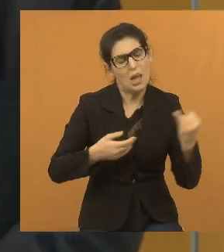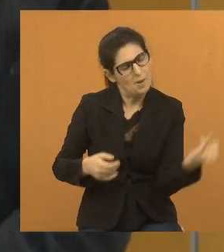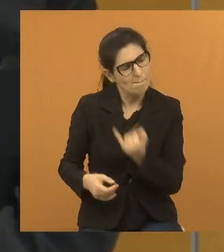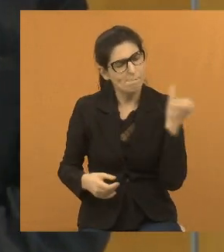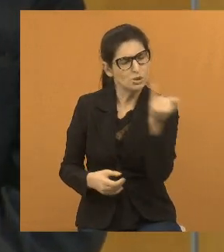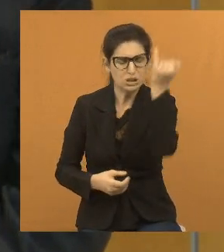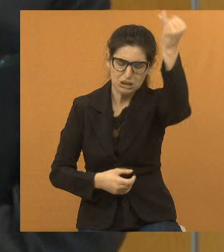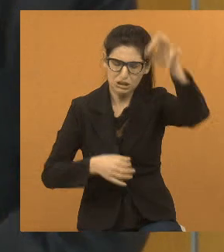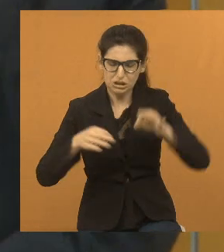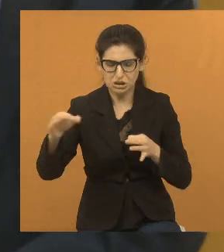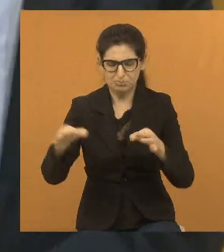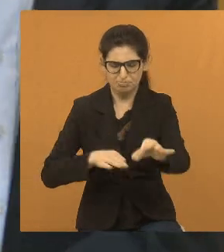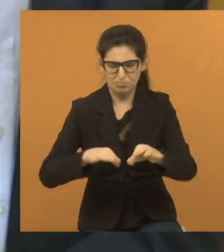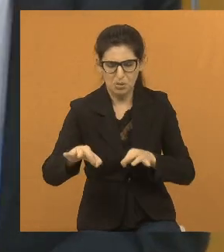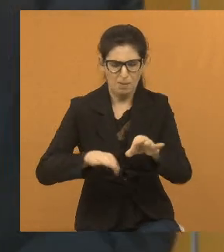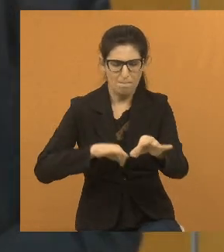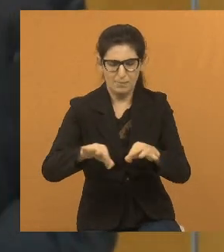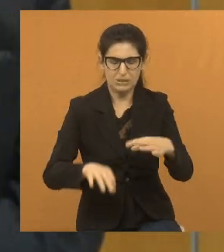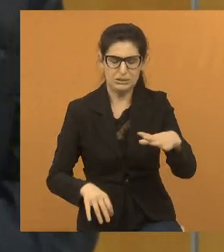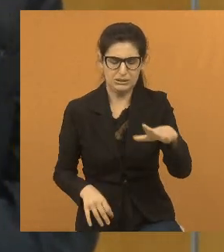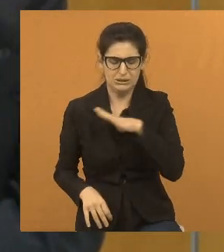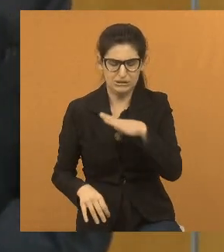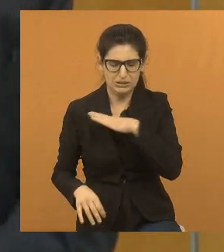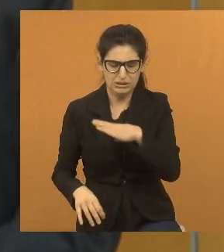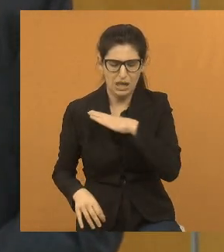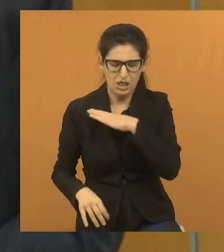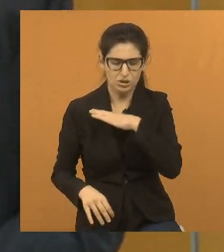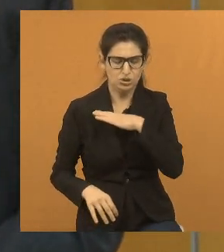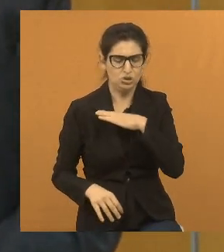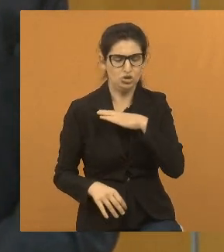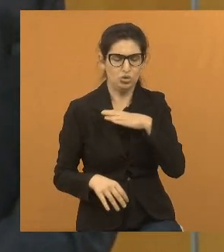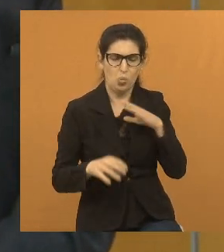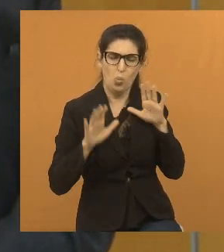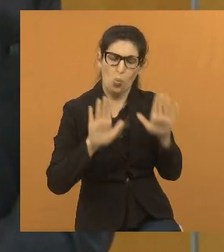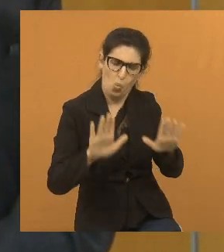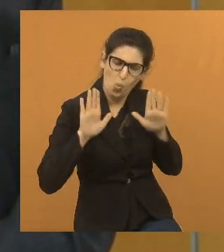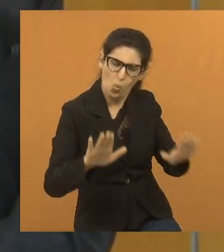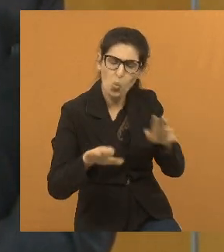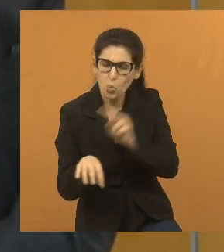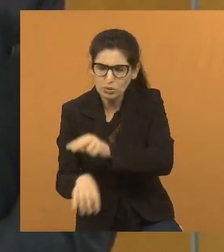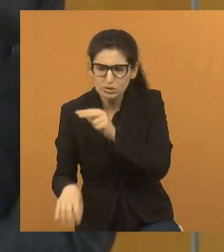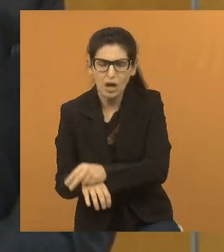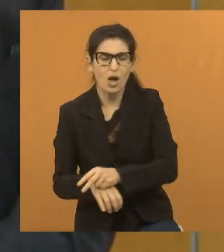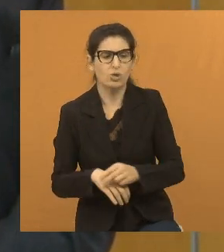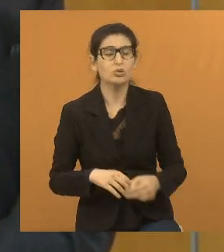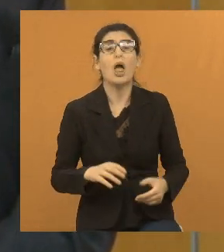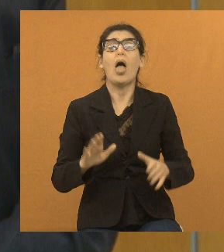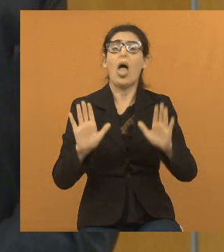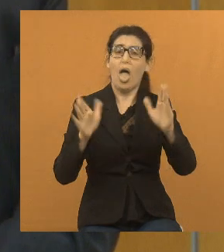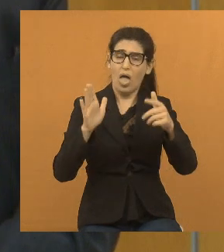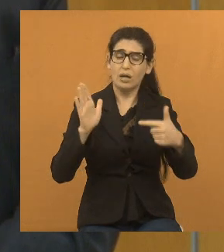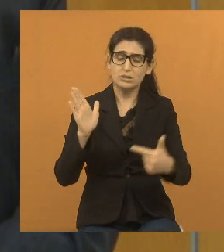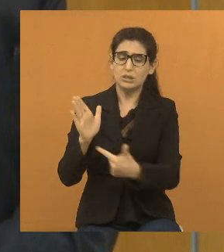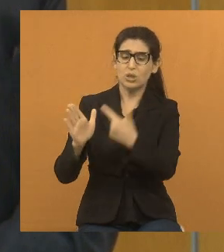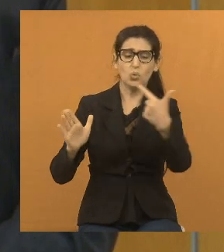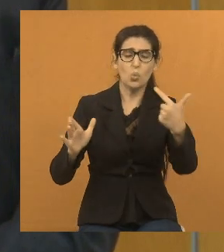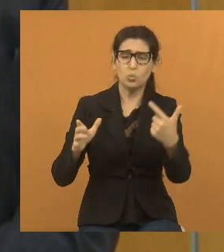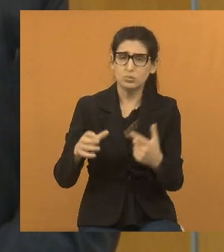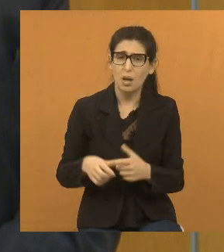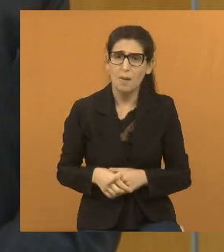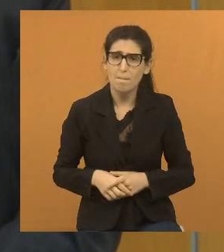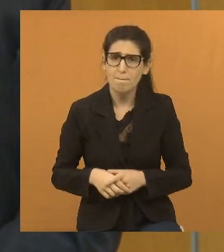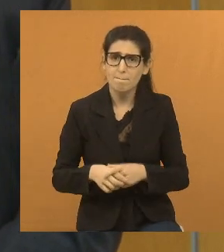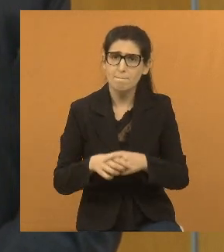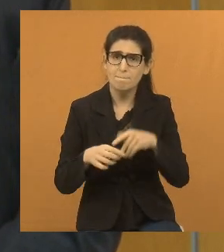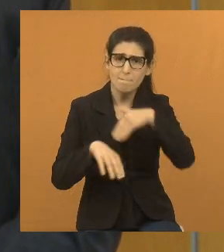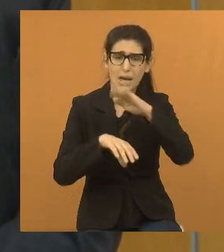diretor. O plano diretor talvez seja hoje a segunda maior lei do nosso município,